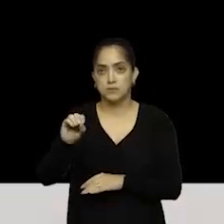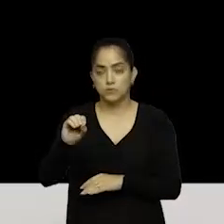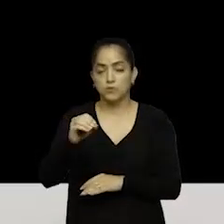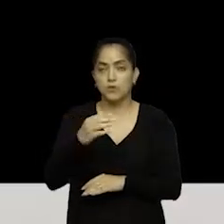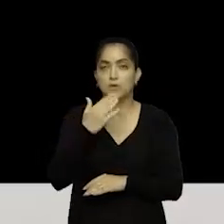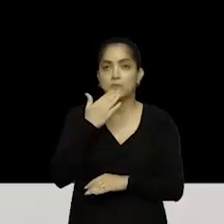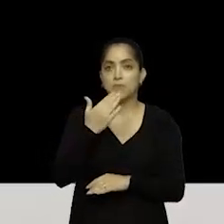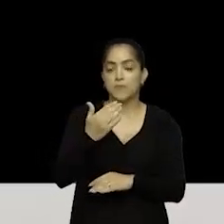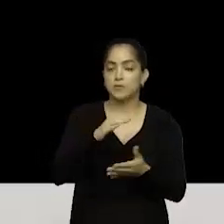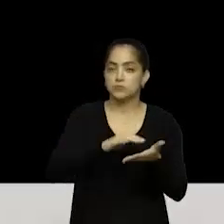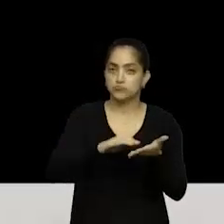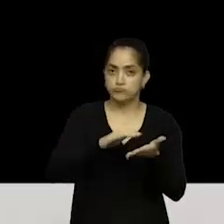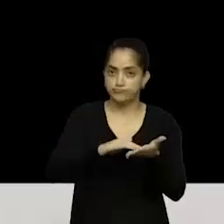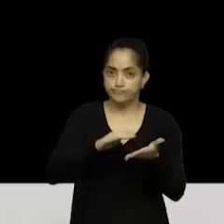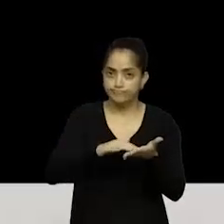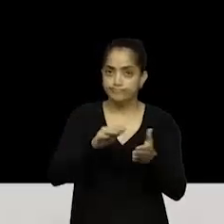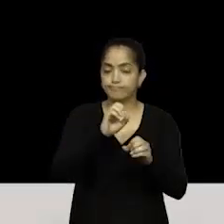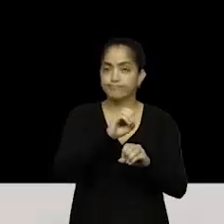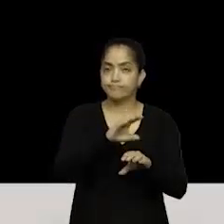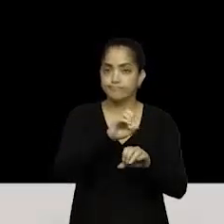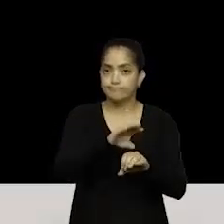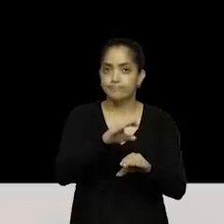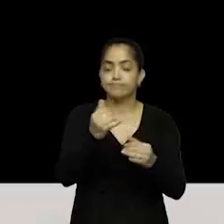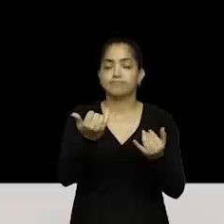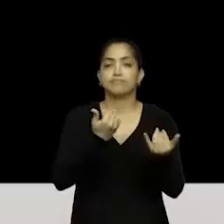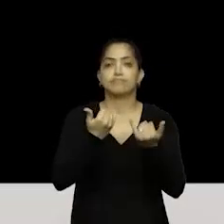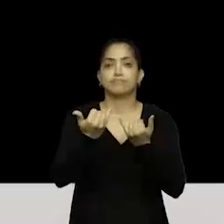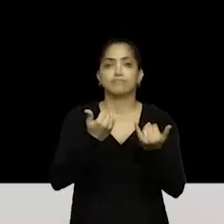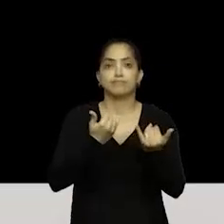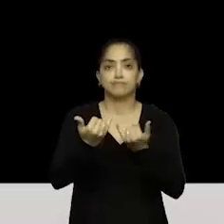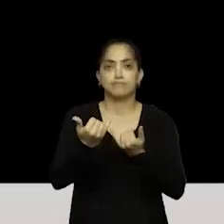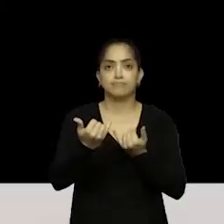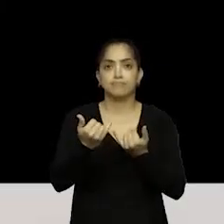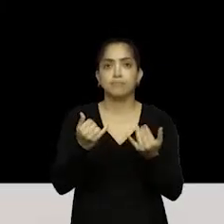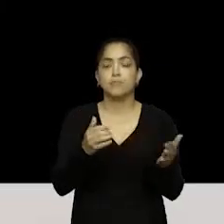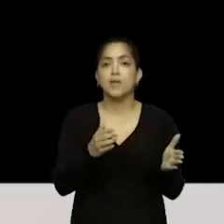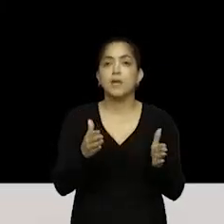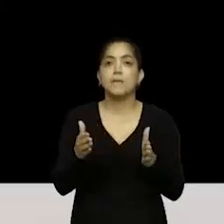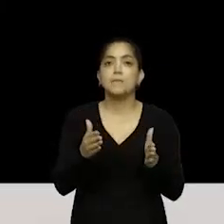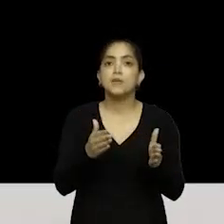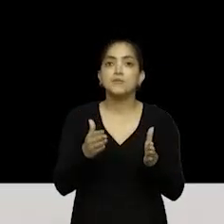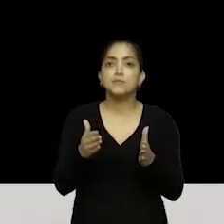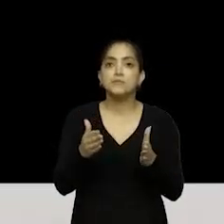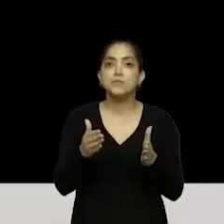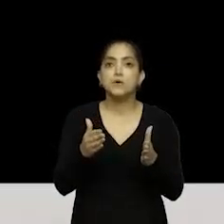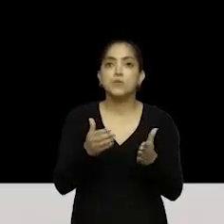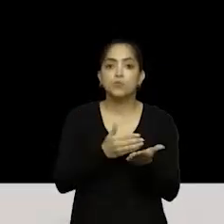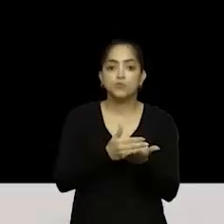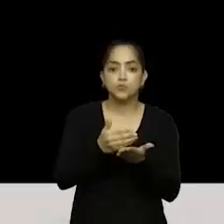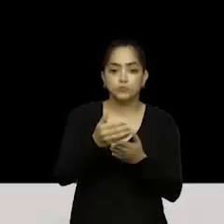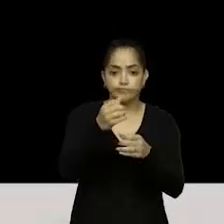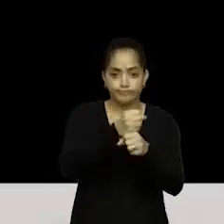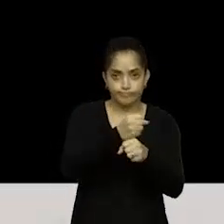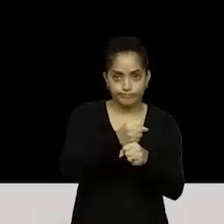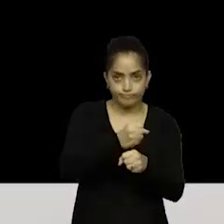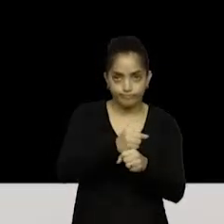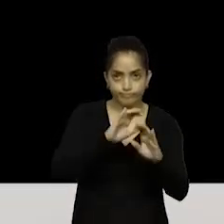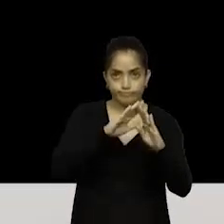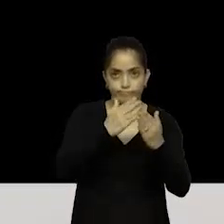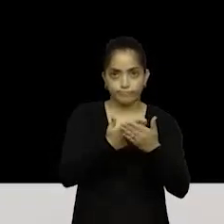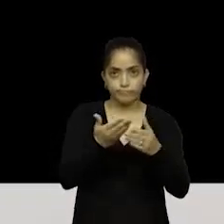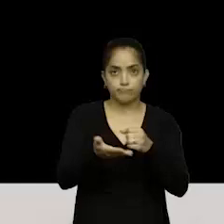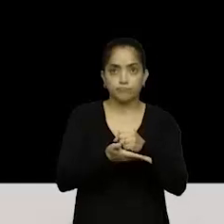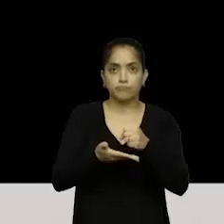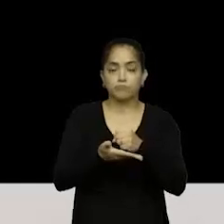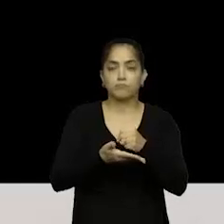solicita ao secretário de Estado da Educação informação acerca da previsão de início das obras da Escola de Educação